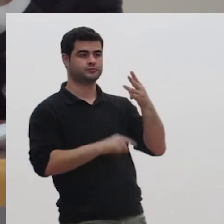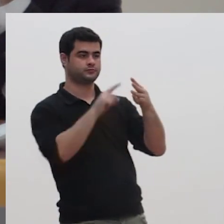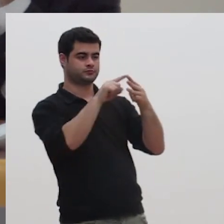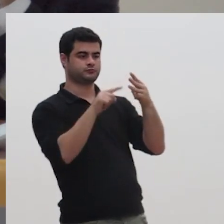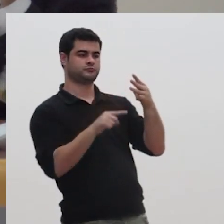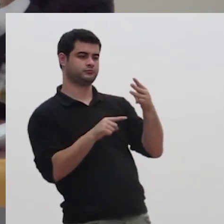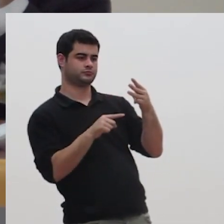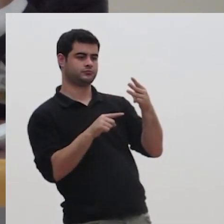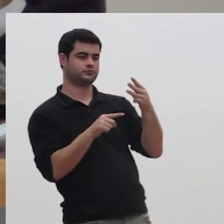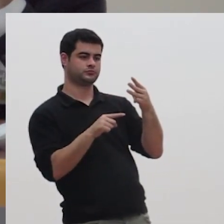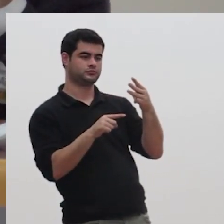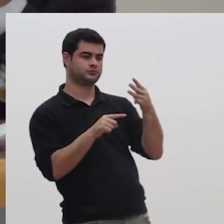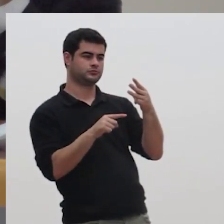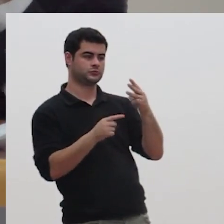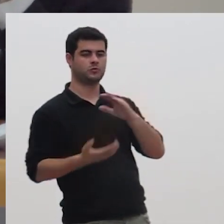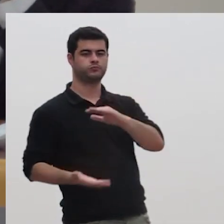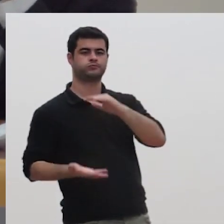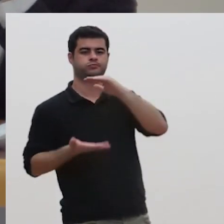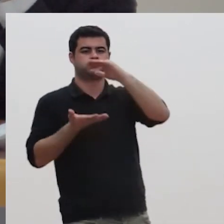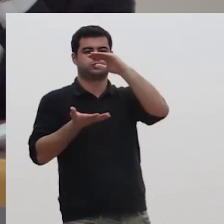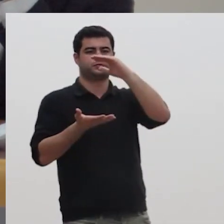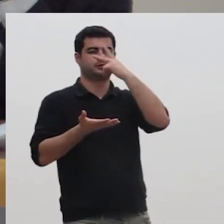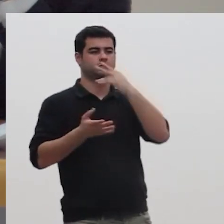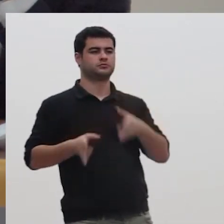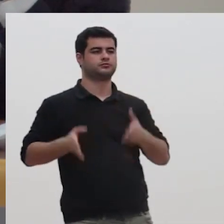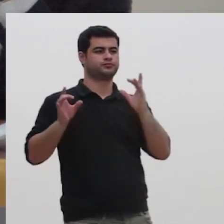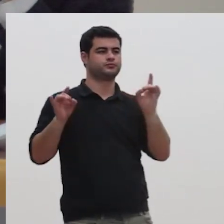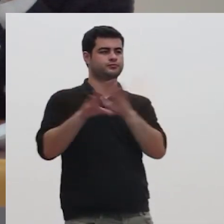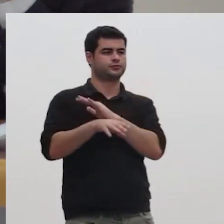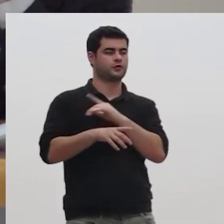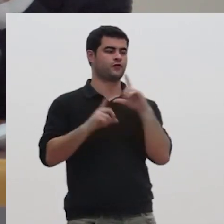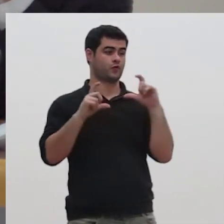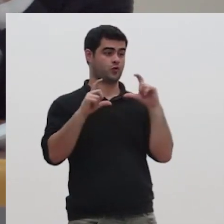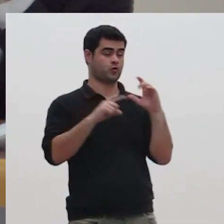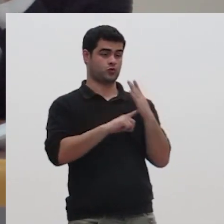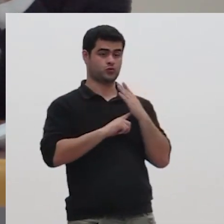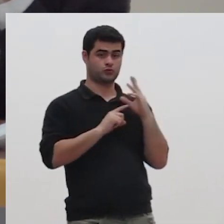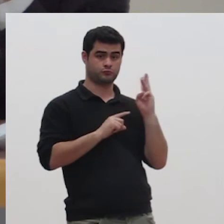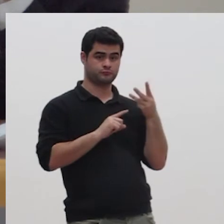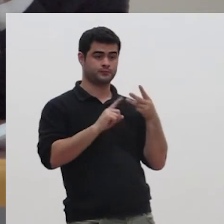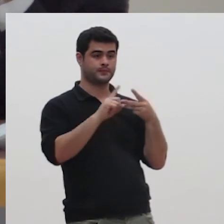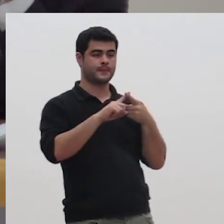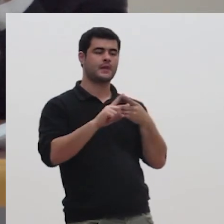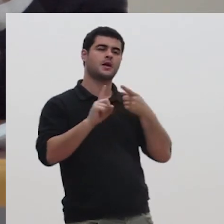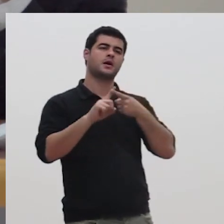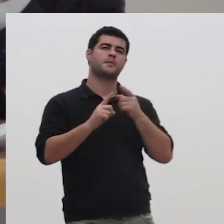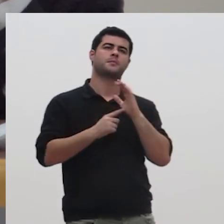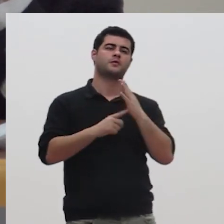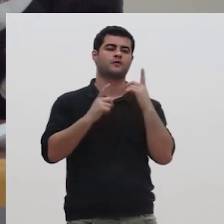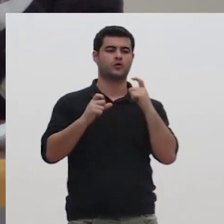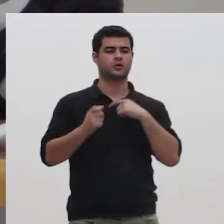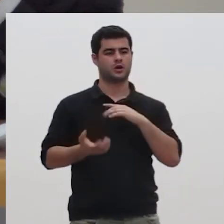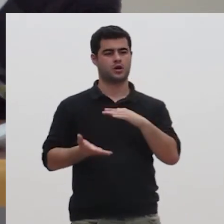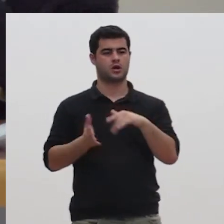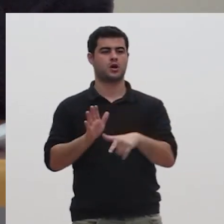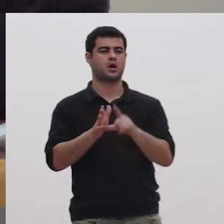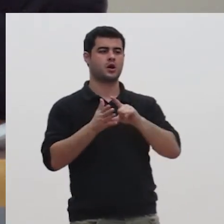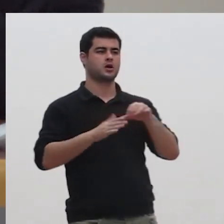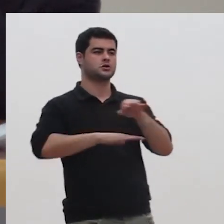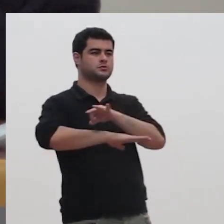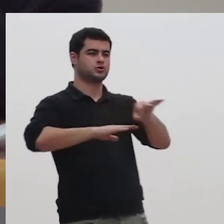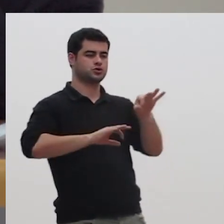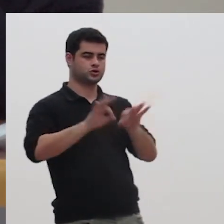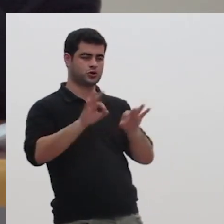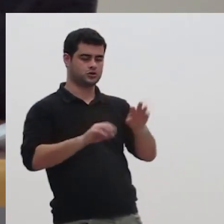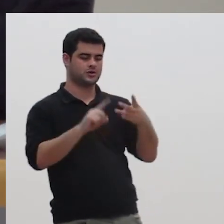de processos empilhados num caixote. Esse primeira foto aqui são os processos antes de fazer o projeto. Esse segundo